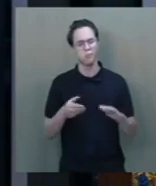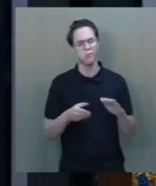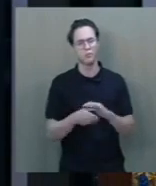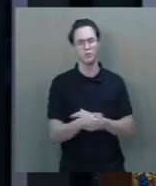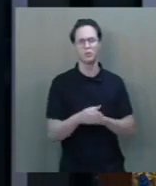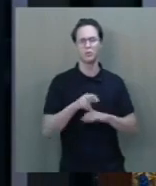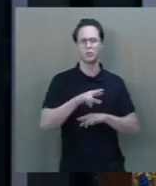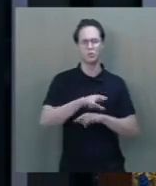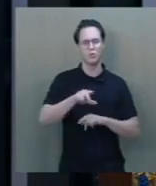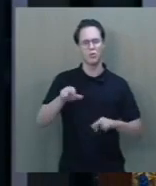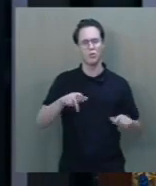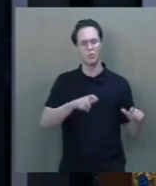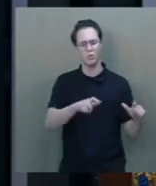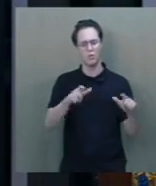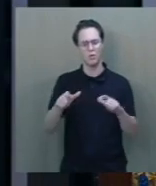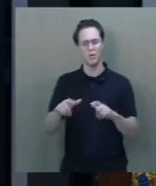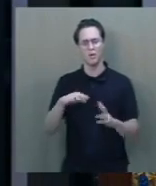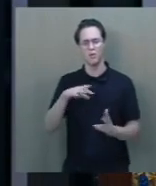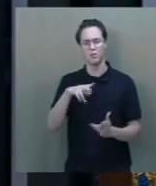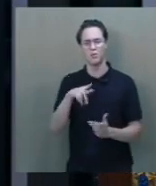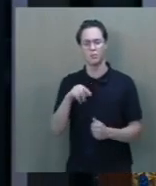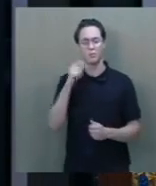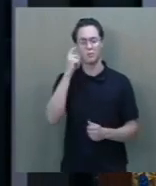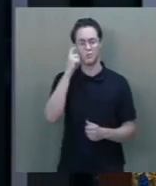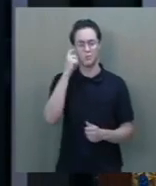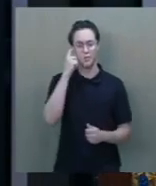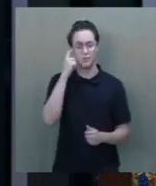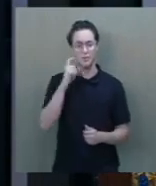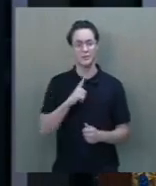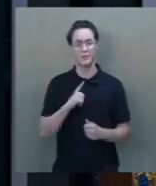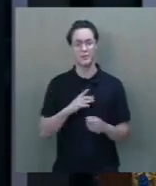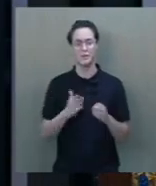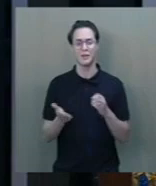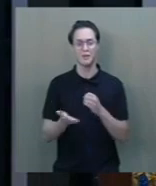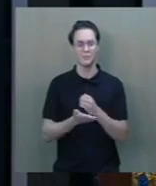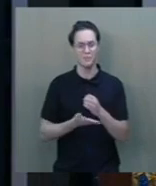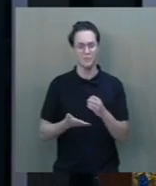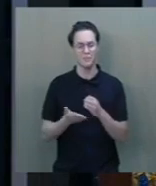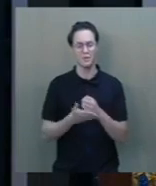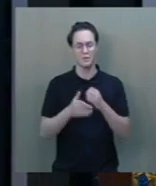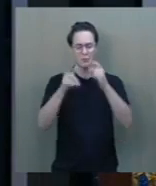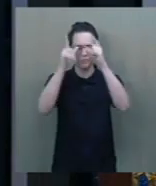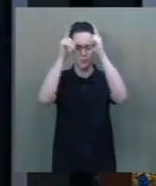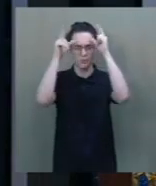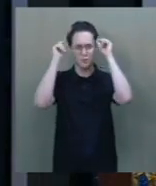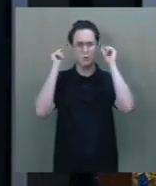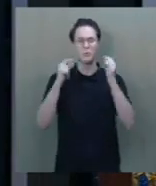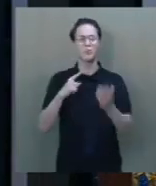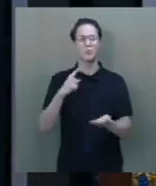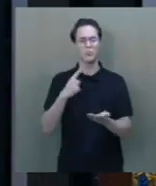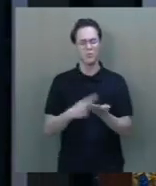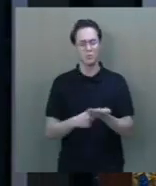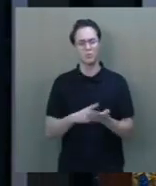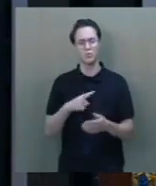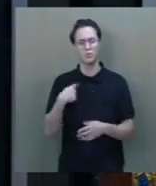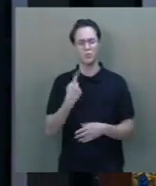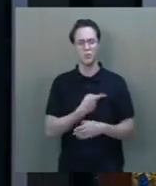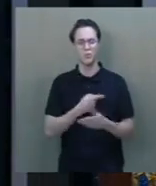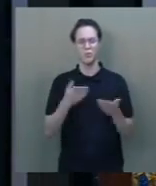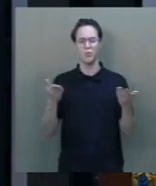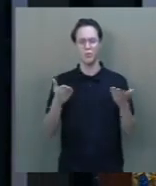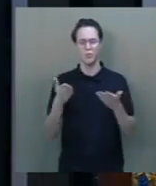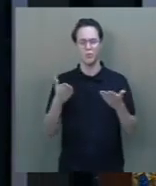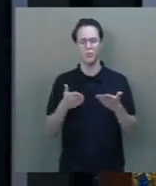toda parte do mundo. O piso salarial da enfermagem, um compromisso da nossa campanha e que está sendo